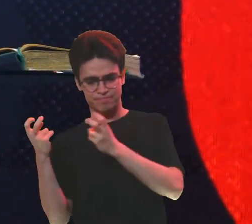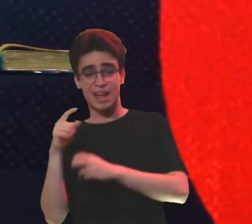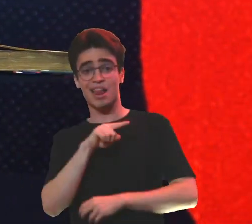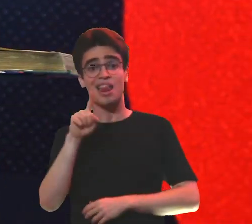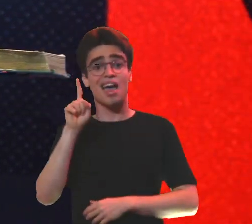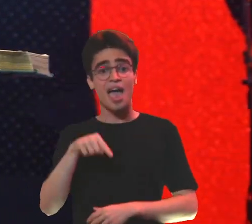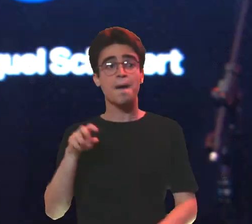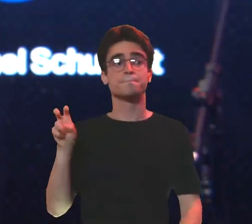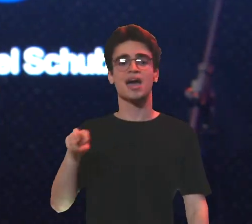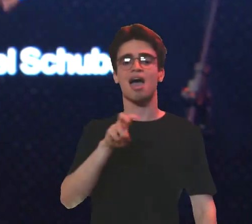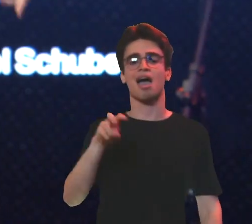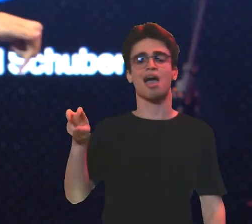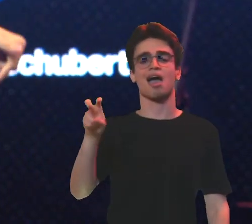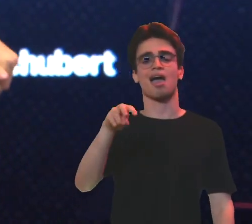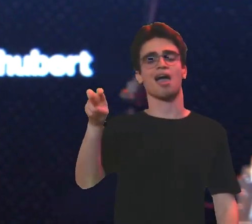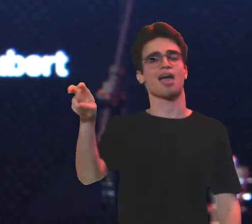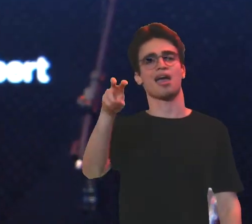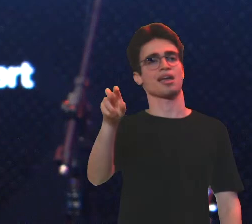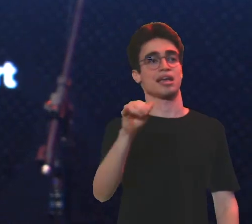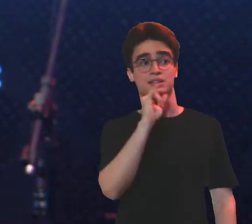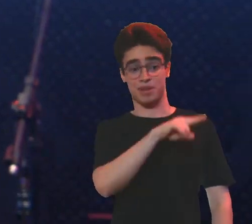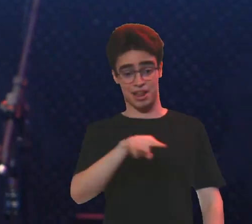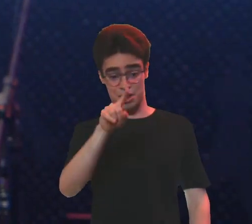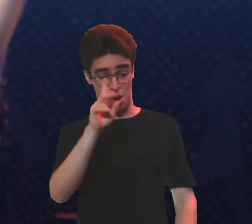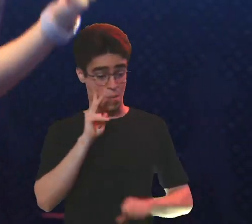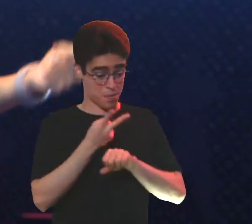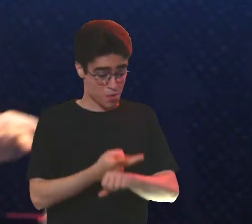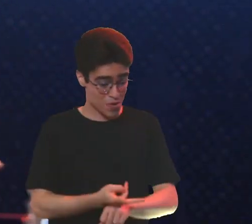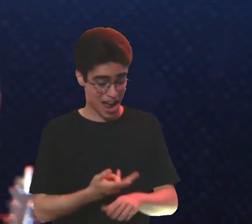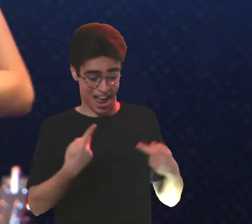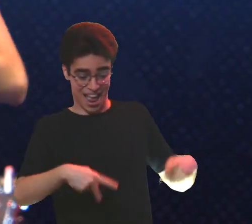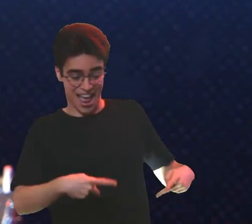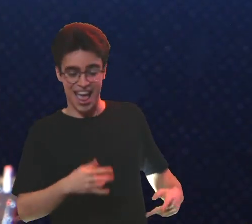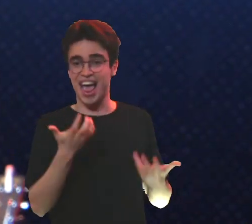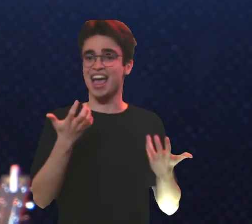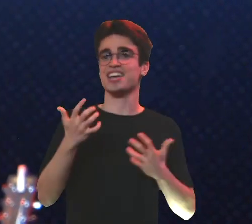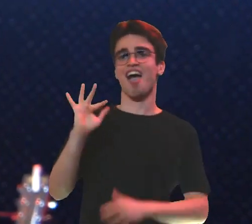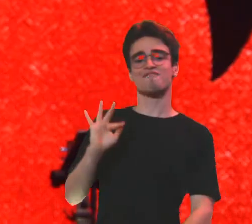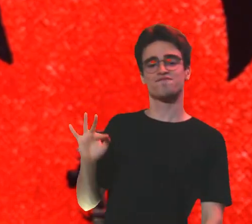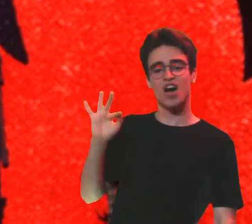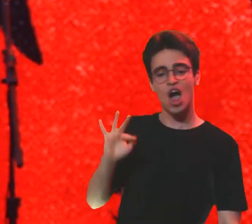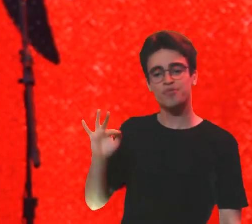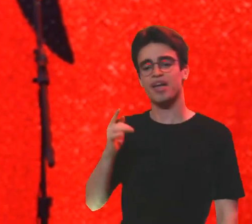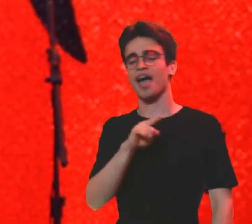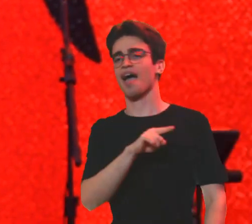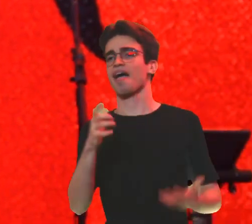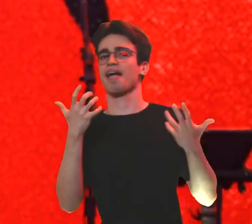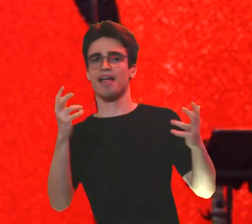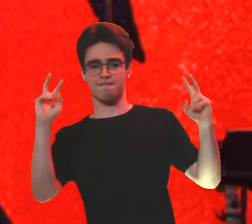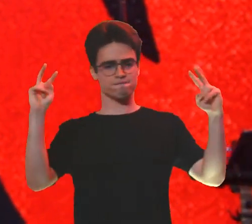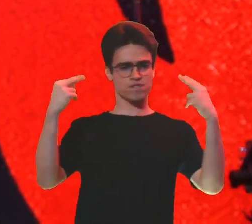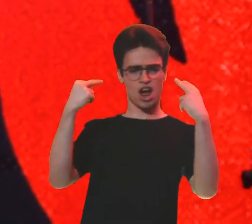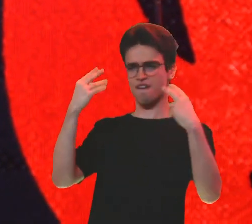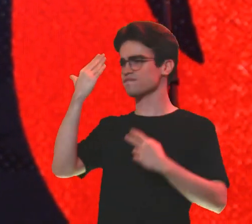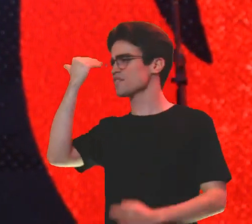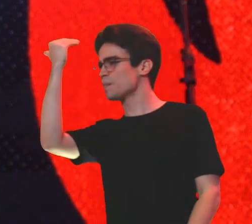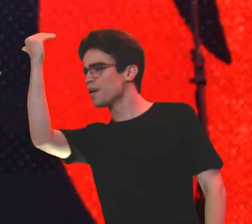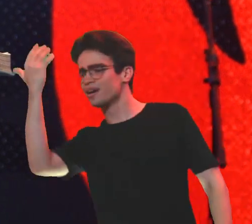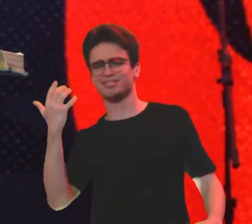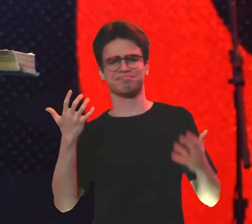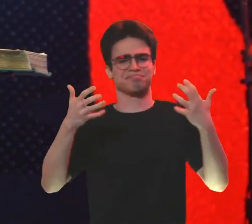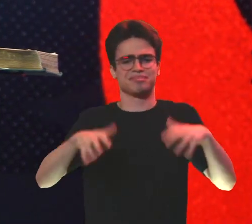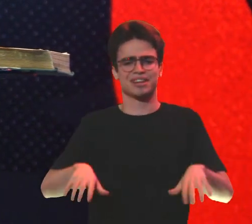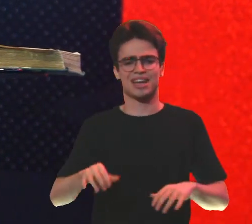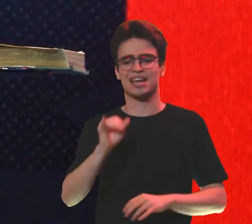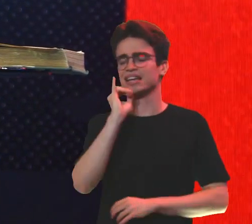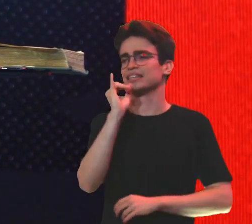Eles não estavam em busca de alguma coisa aqui. Eles não estavam em busca de uma faculdade. Eles não estavam em busca de ficar famoso